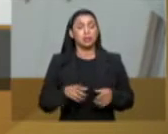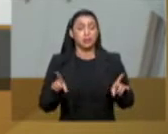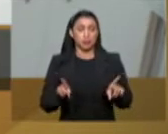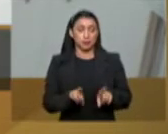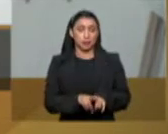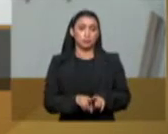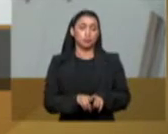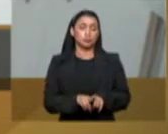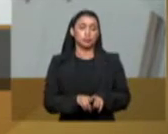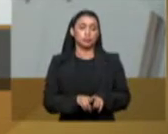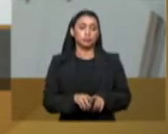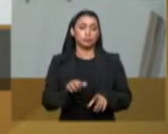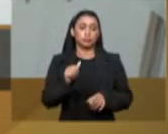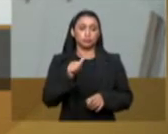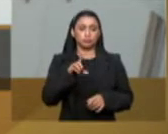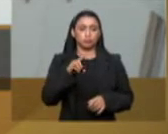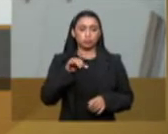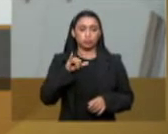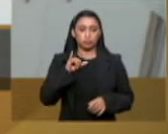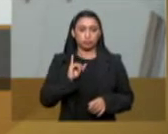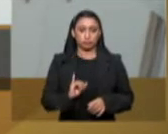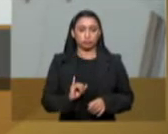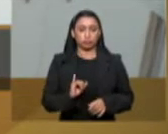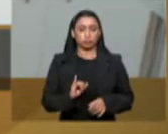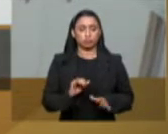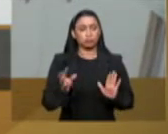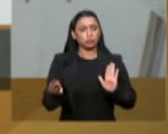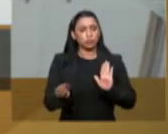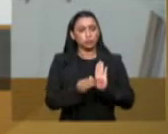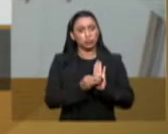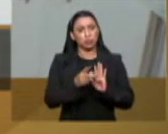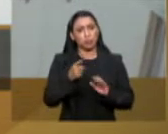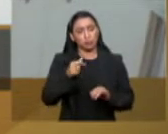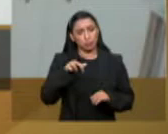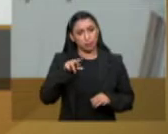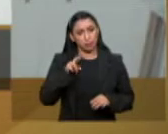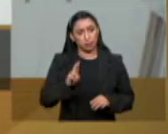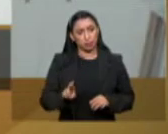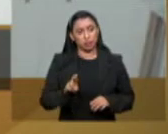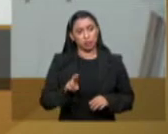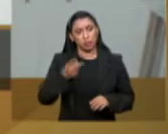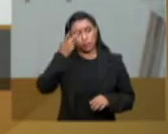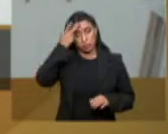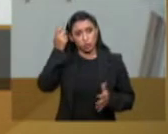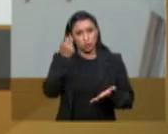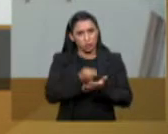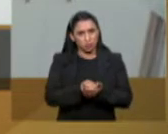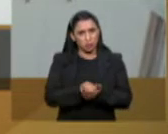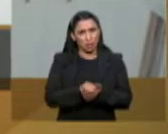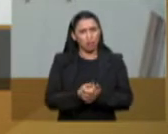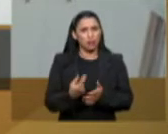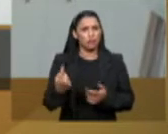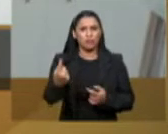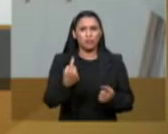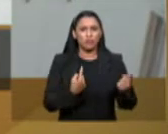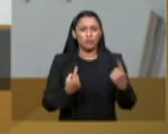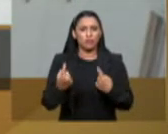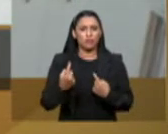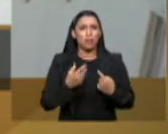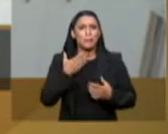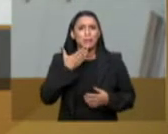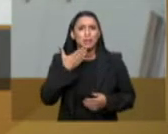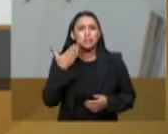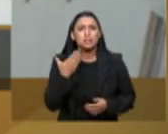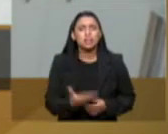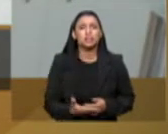portanto, a ação direta de inconstitucionalidade que foi ajuizada pela Procuradoria-Geral da República, os contribuintes estão vindo ao Supremo Tribunal Federal